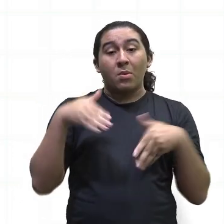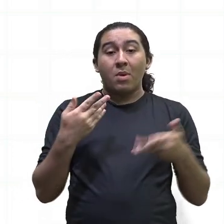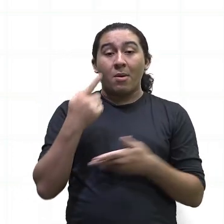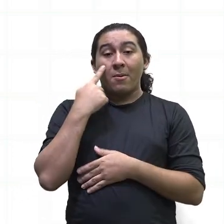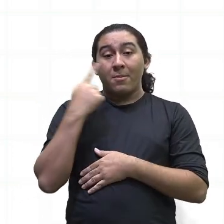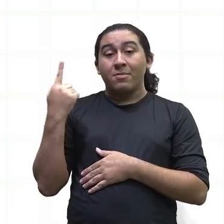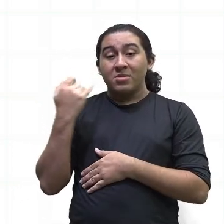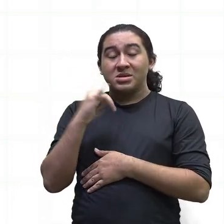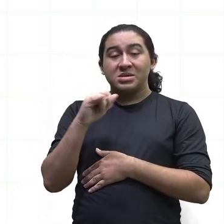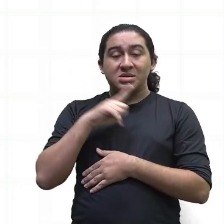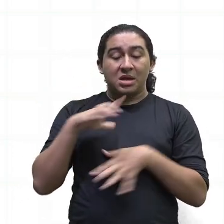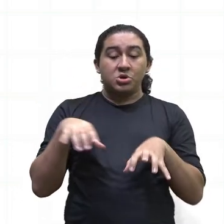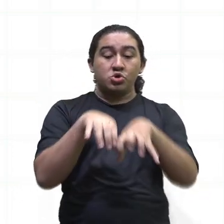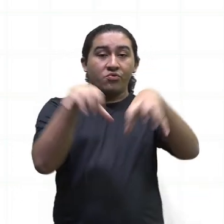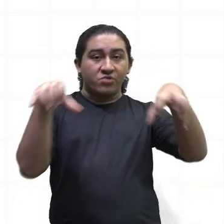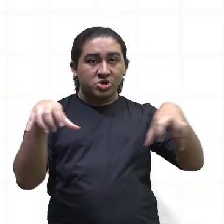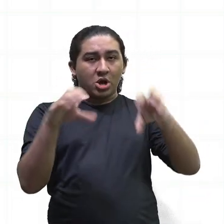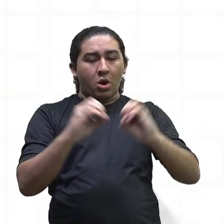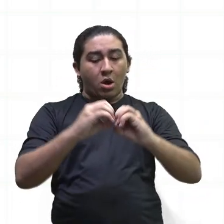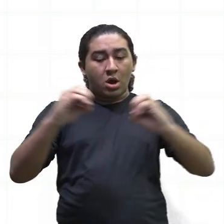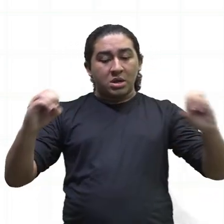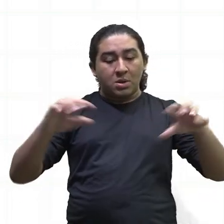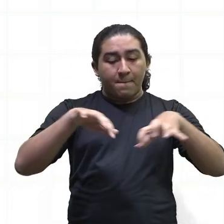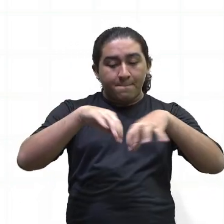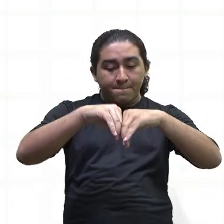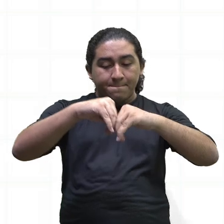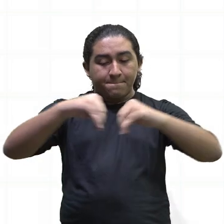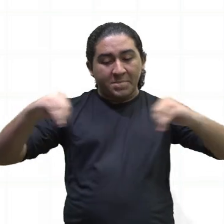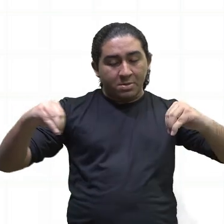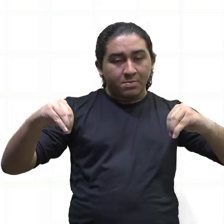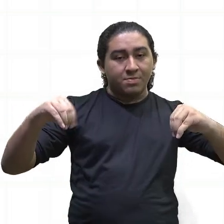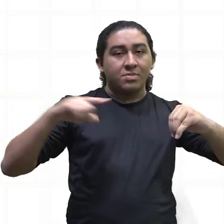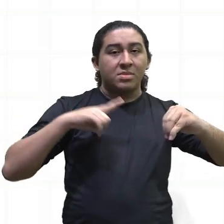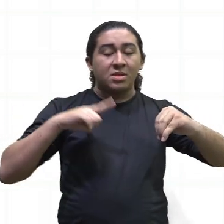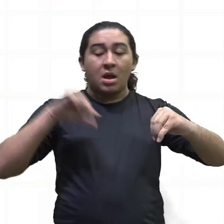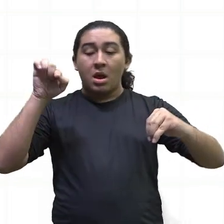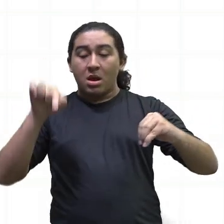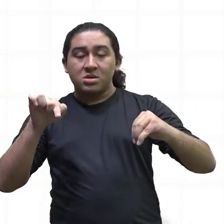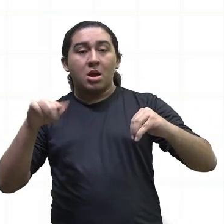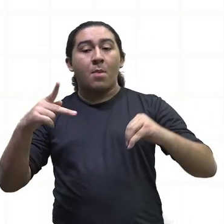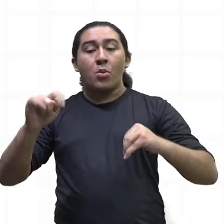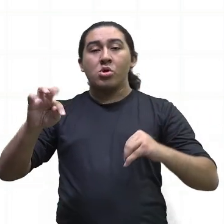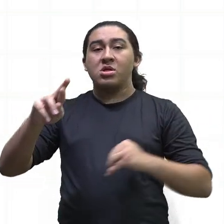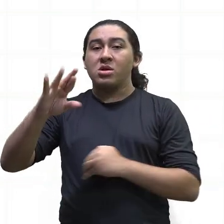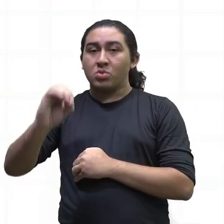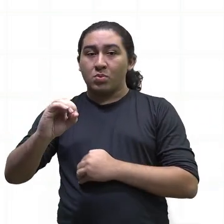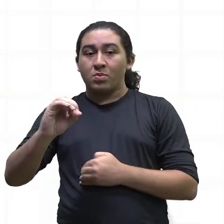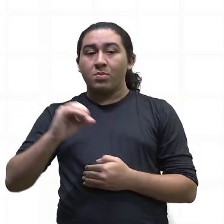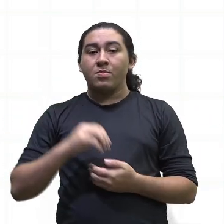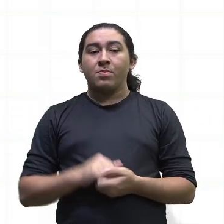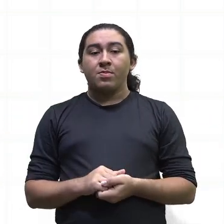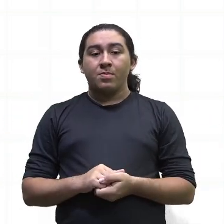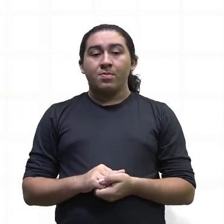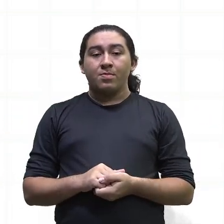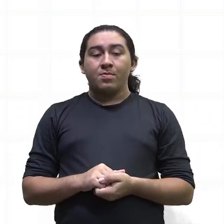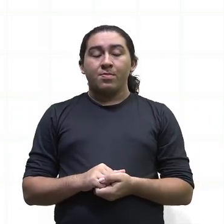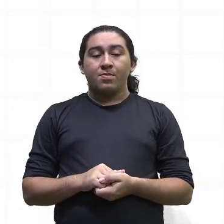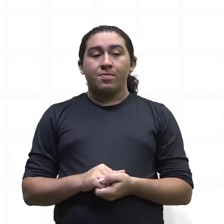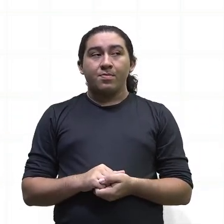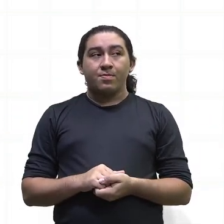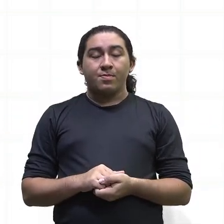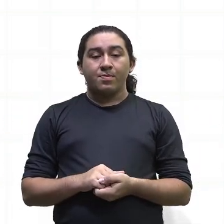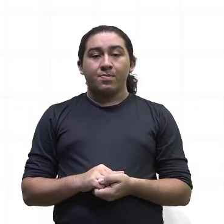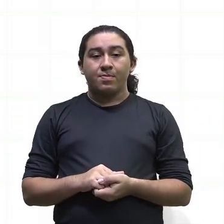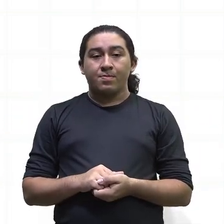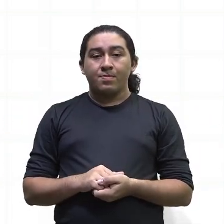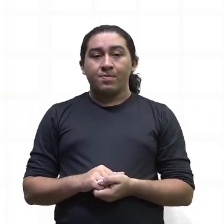se eu pegar e dividir aqui, certo? E colocar o meu porteiro, né?